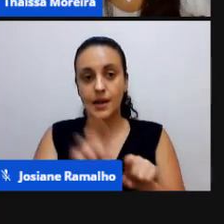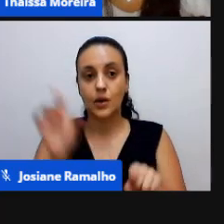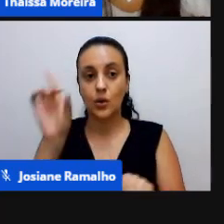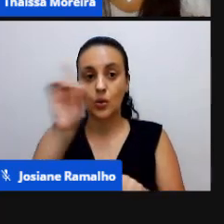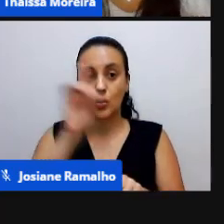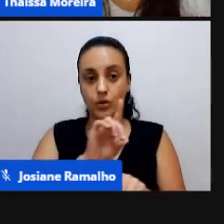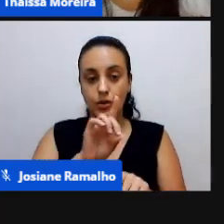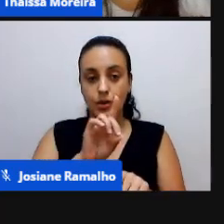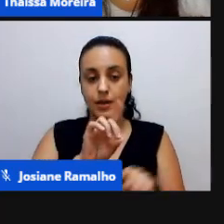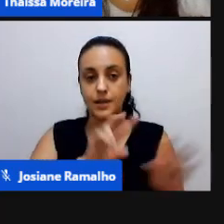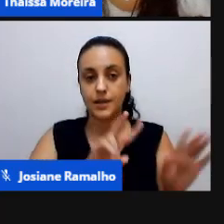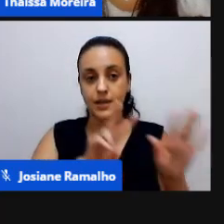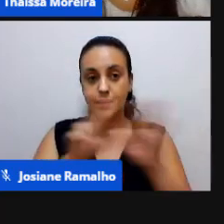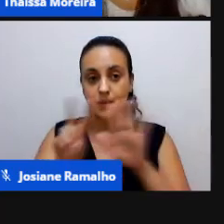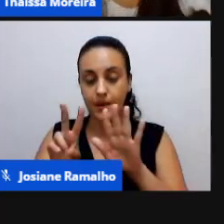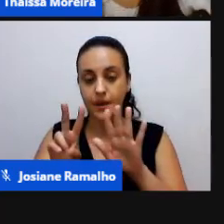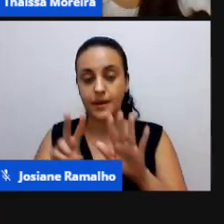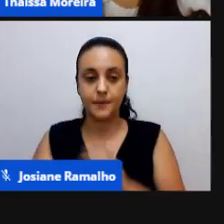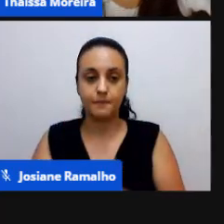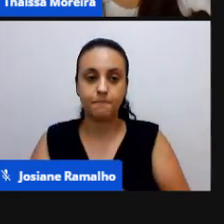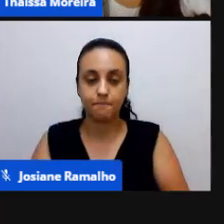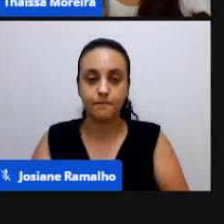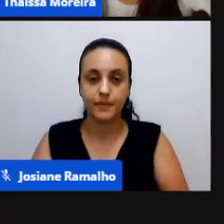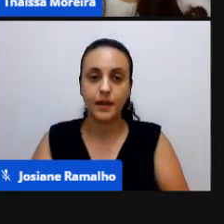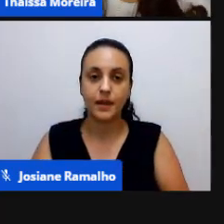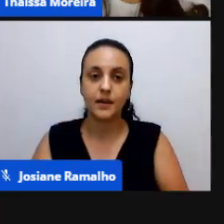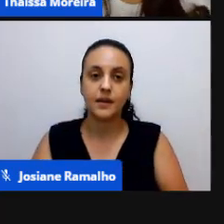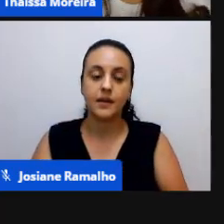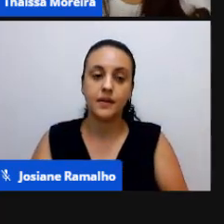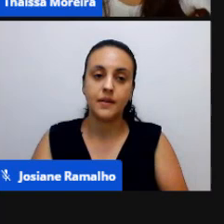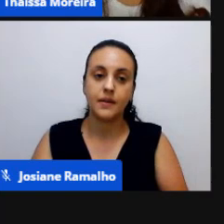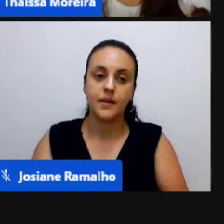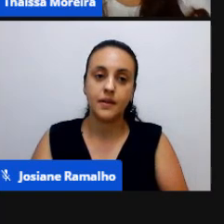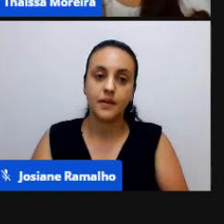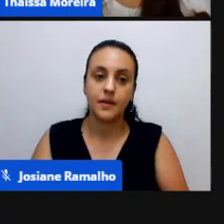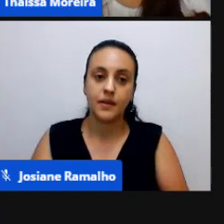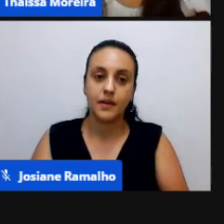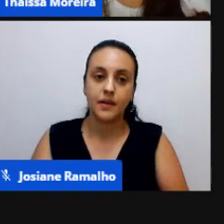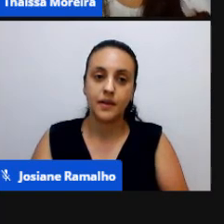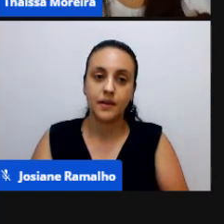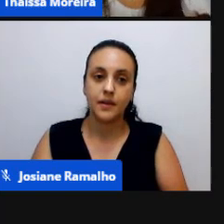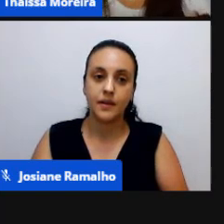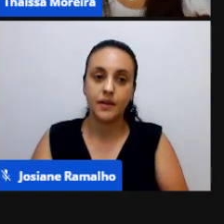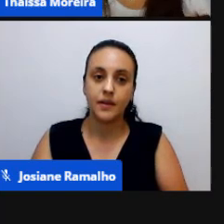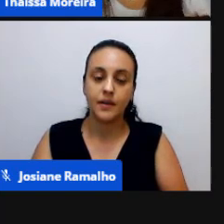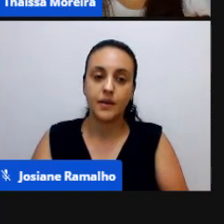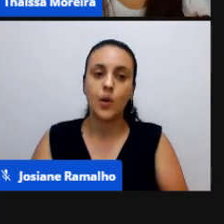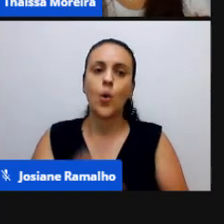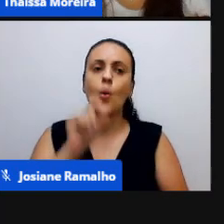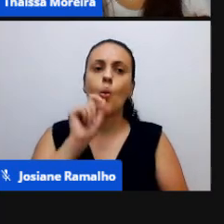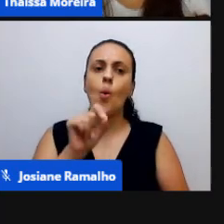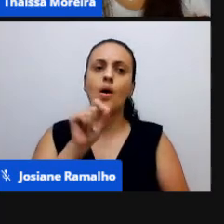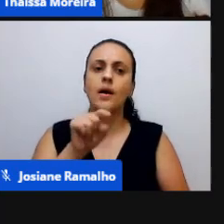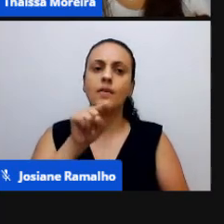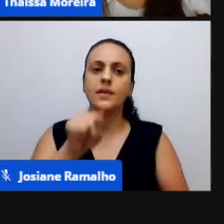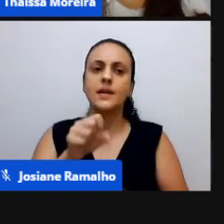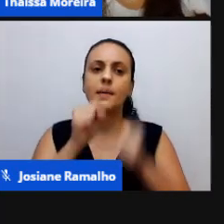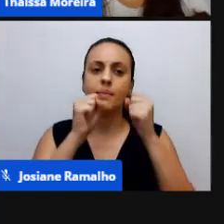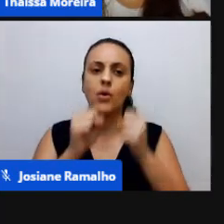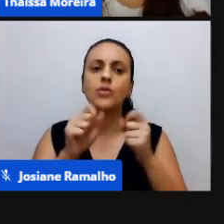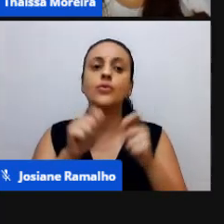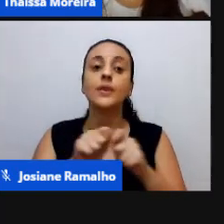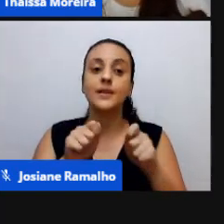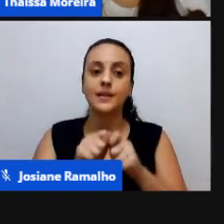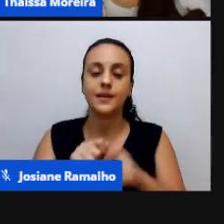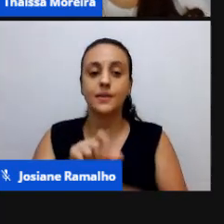as datas, ok? Então, o que você pode fazer? Aqui nós temos